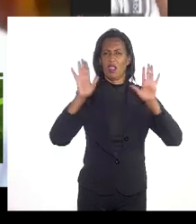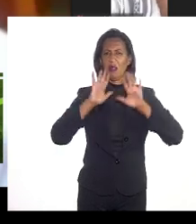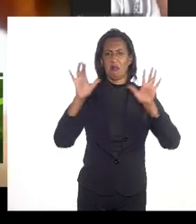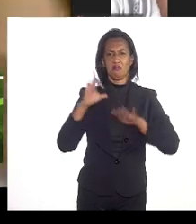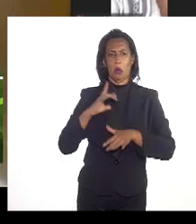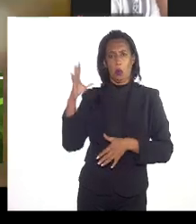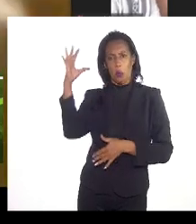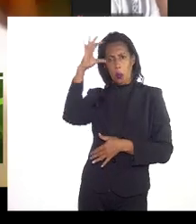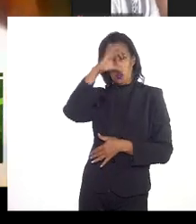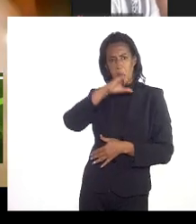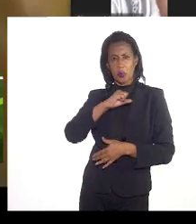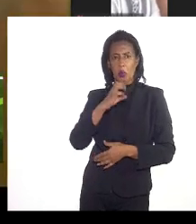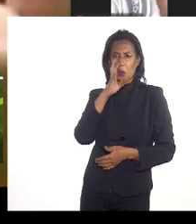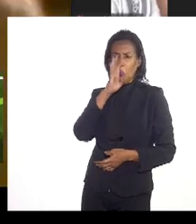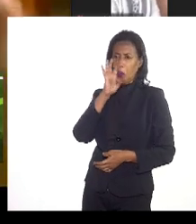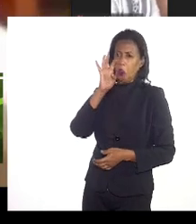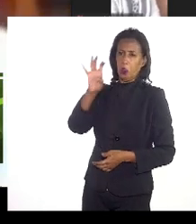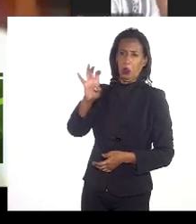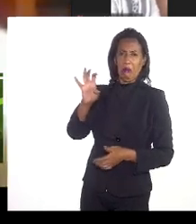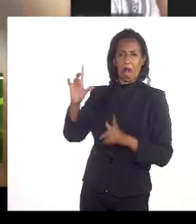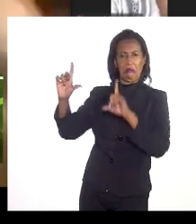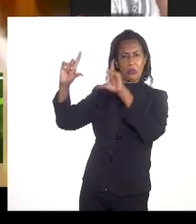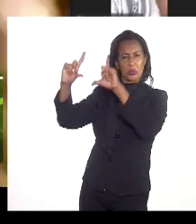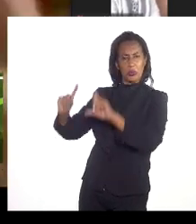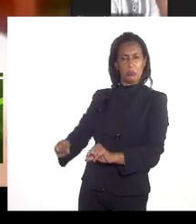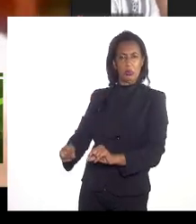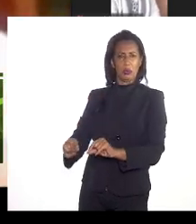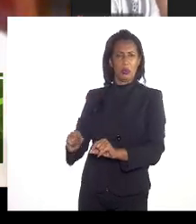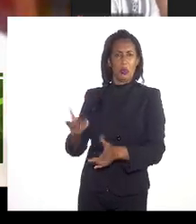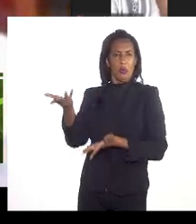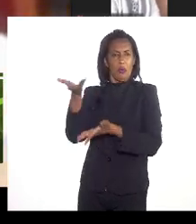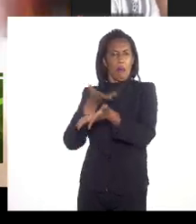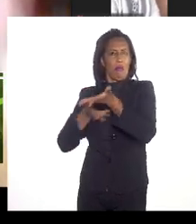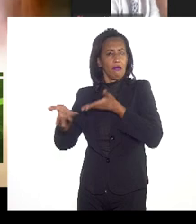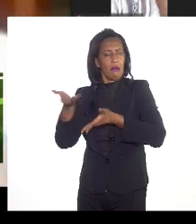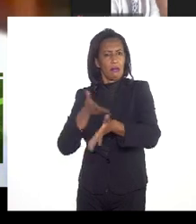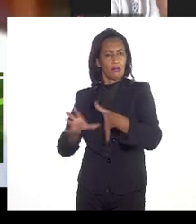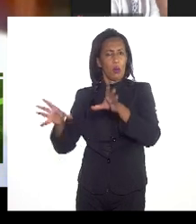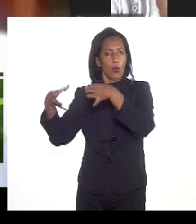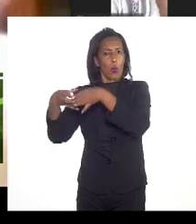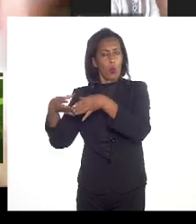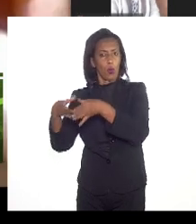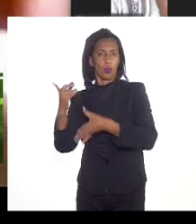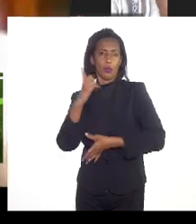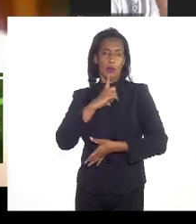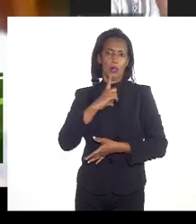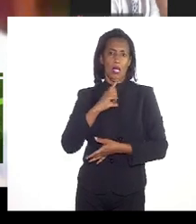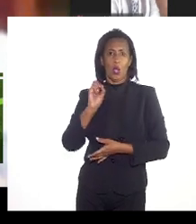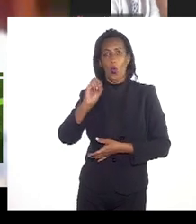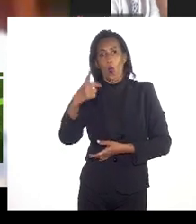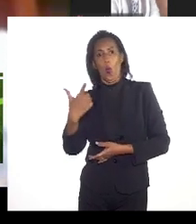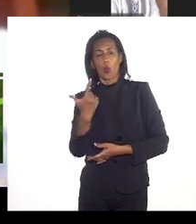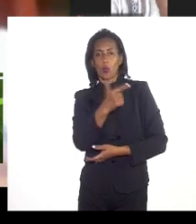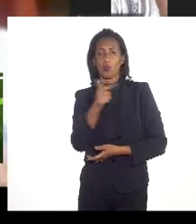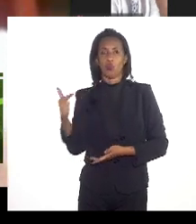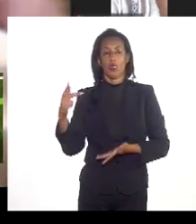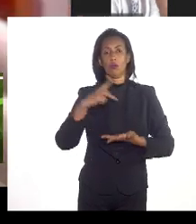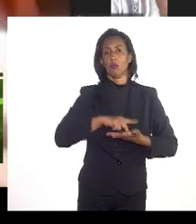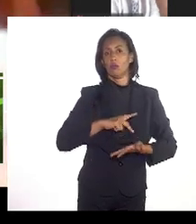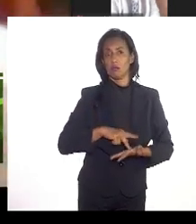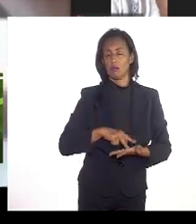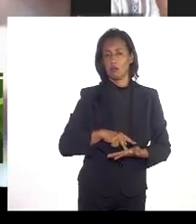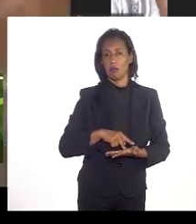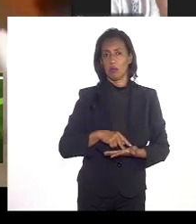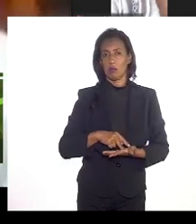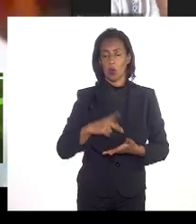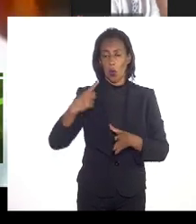não subjugar, não inferiorizar conforme a interação que um grupo tem ou não tem com uma realidade, né?